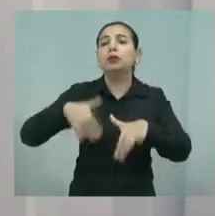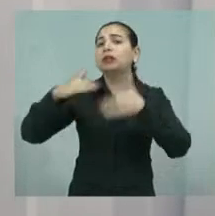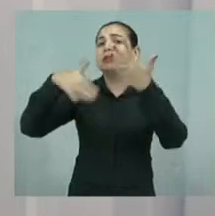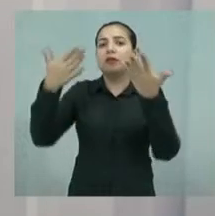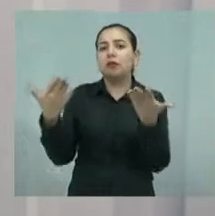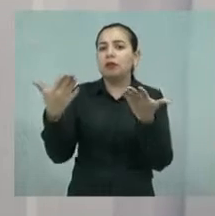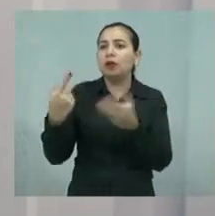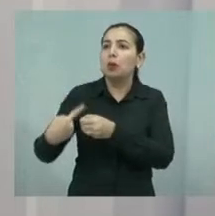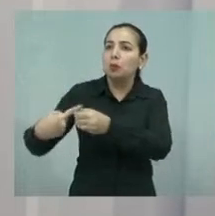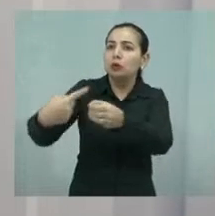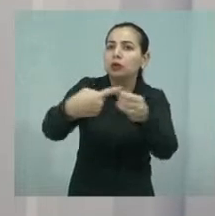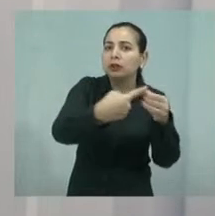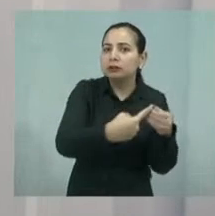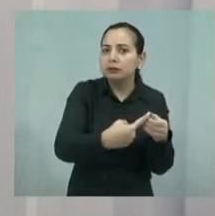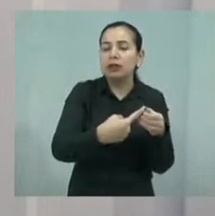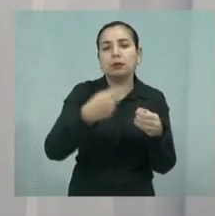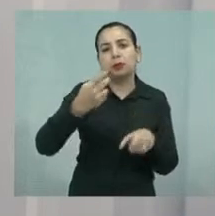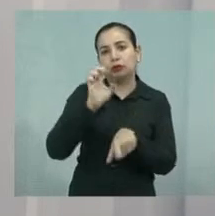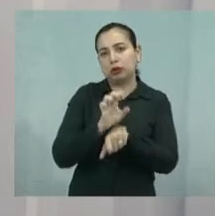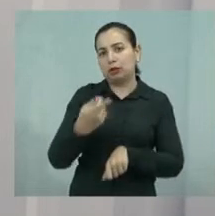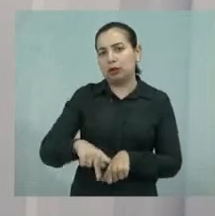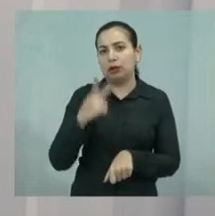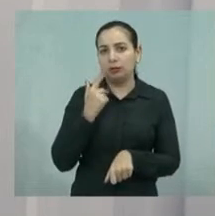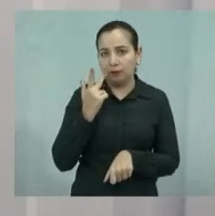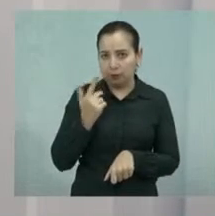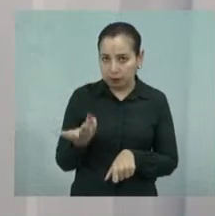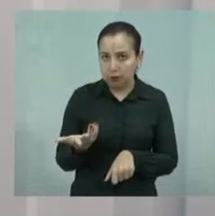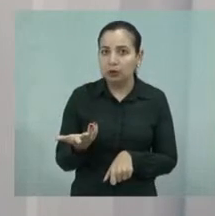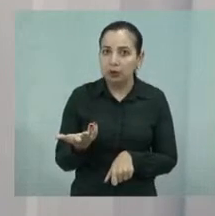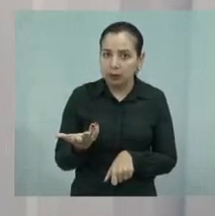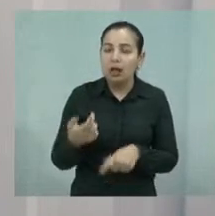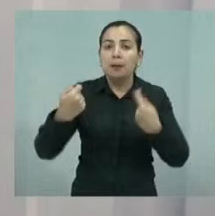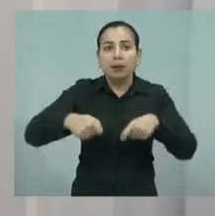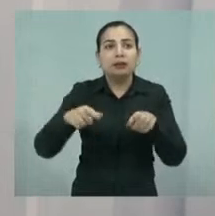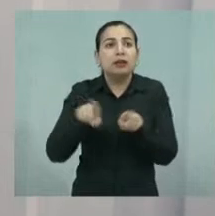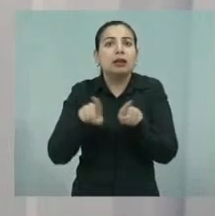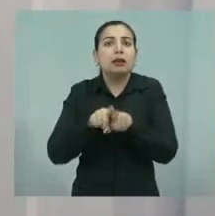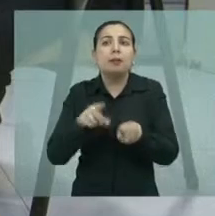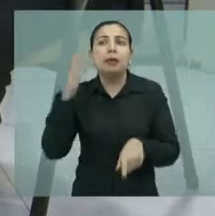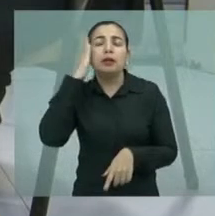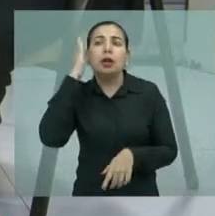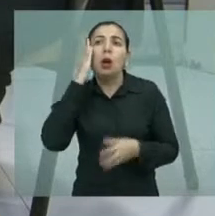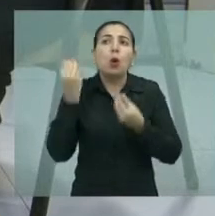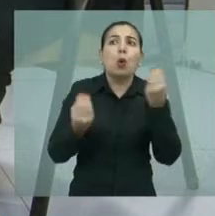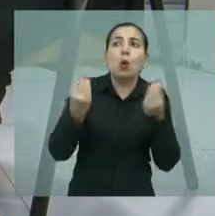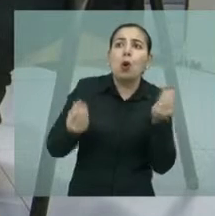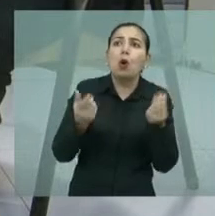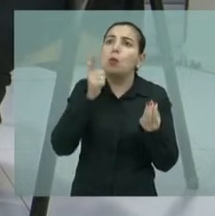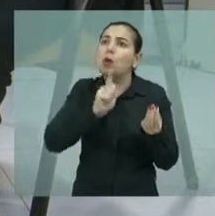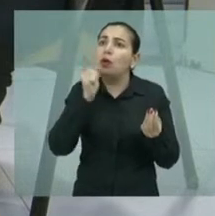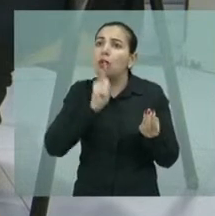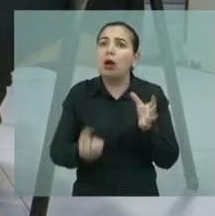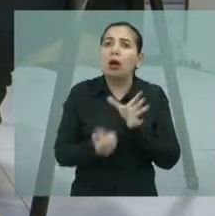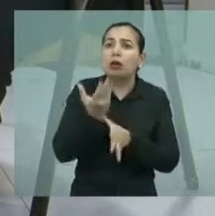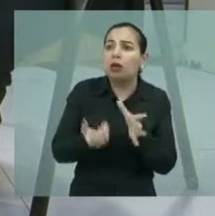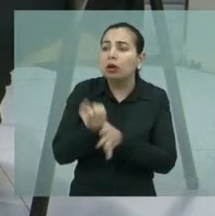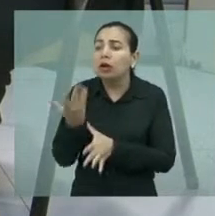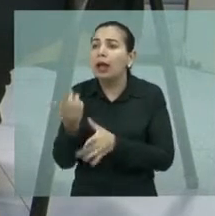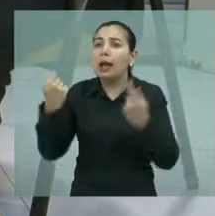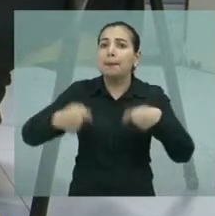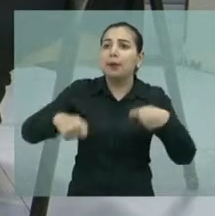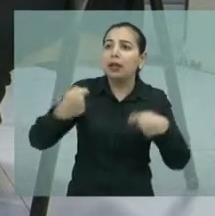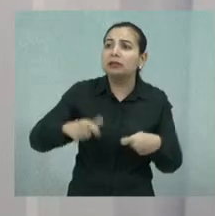os municípios do estado do Ceará, como se desenvolver a área municipal para atrair investimentos, para trazer retorno